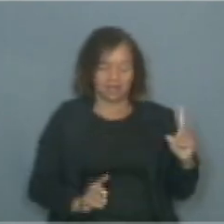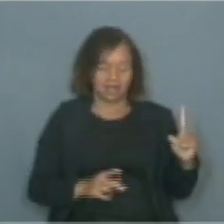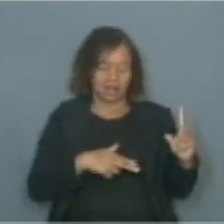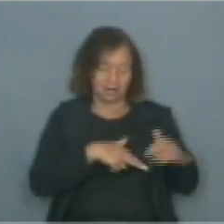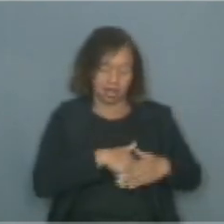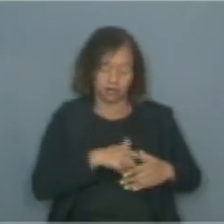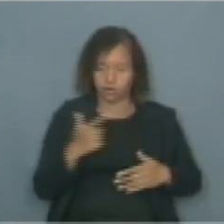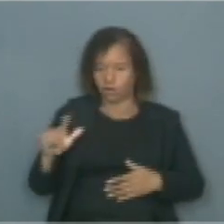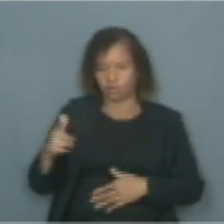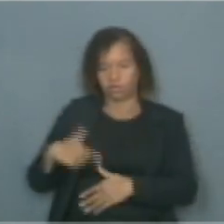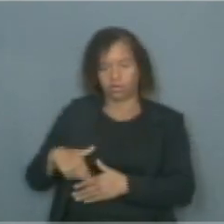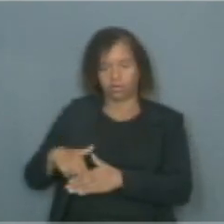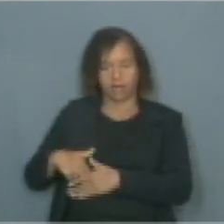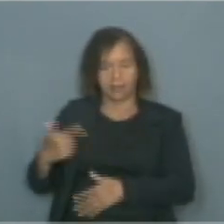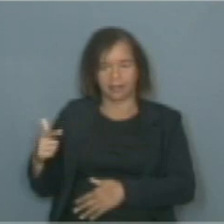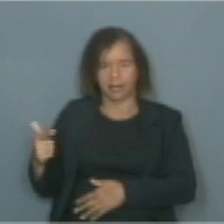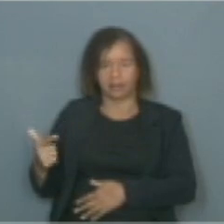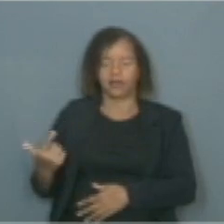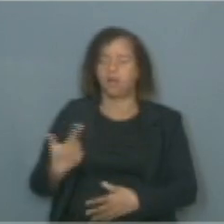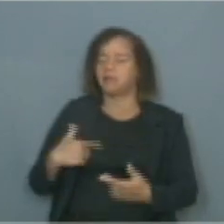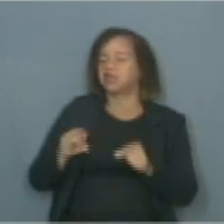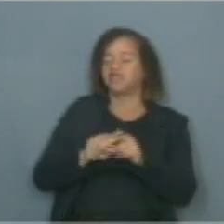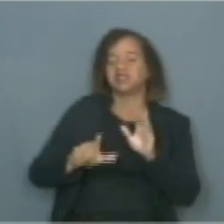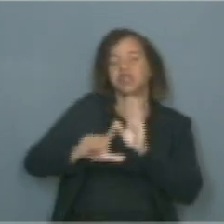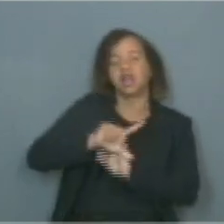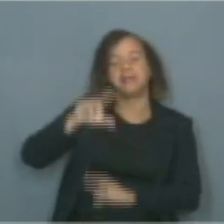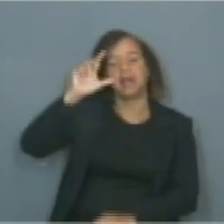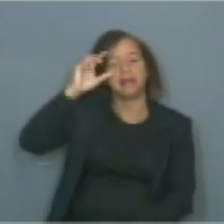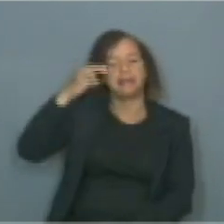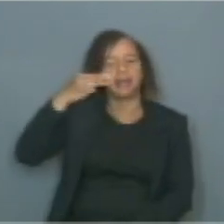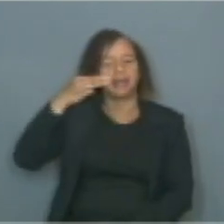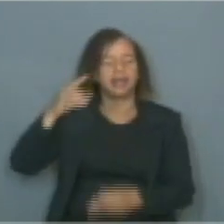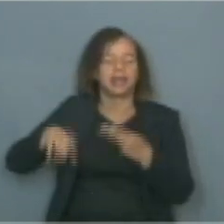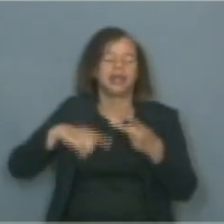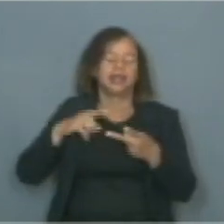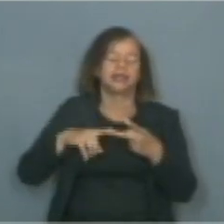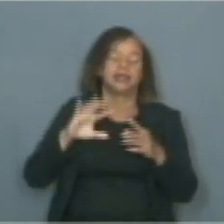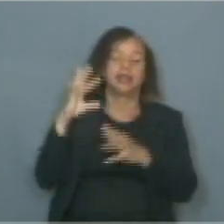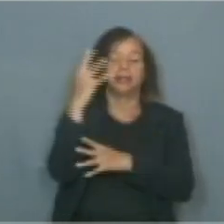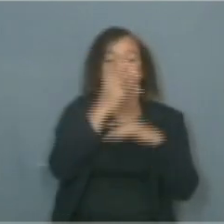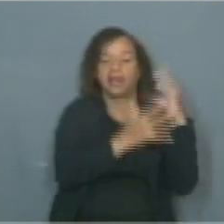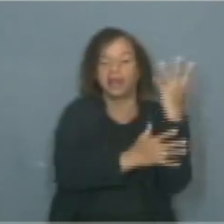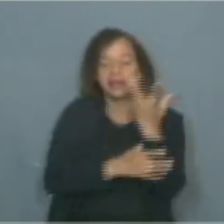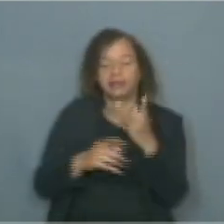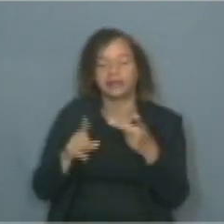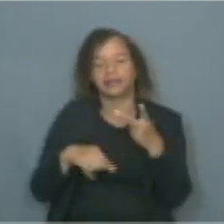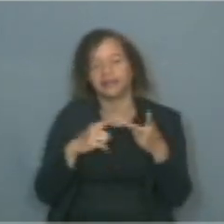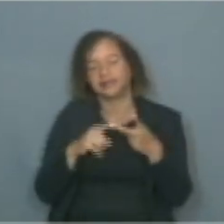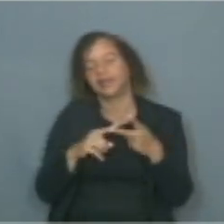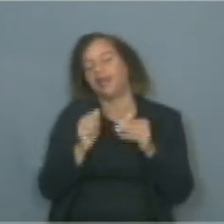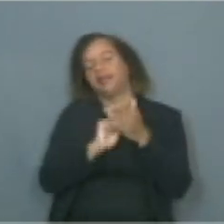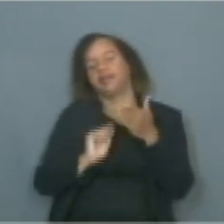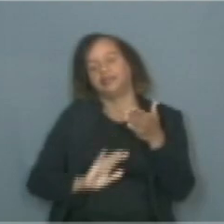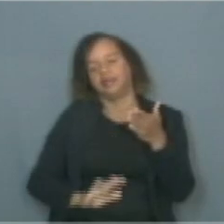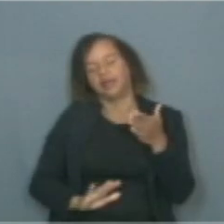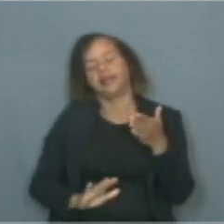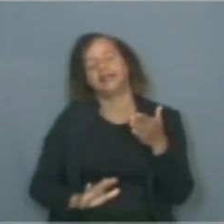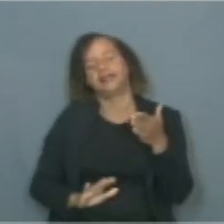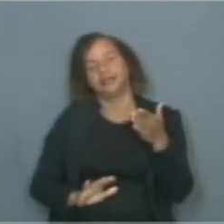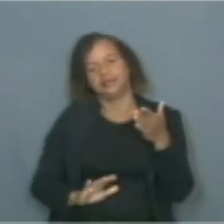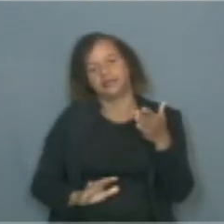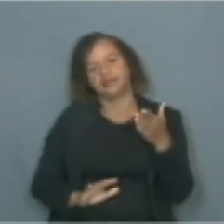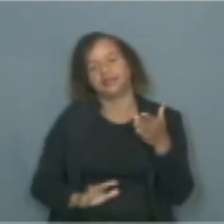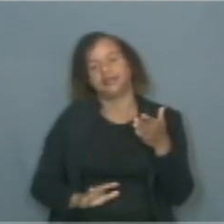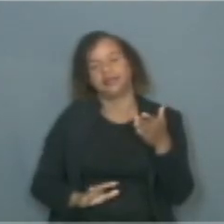está. E aí como é que se faz isso na Lei Maria da Penha, na questão do meio ambiente, na questão das atividades que têm acontecido na